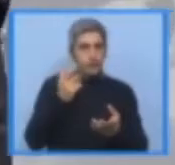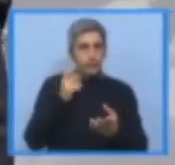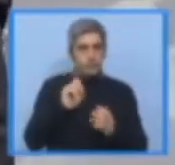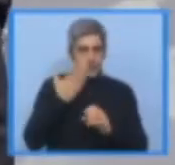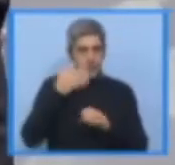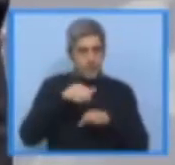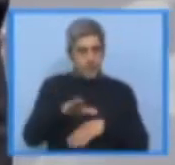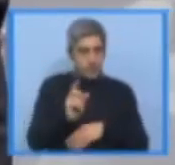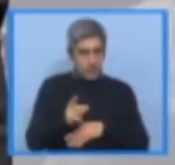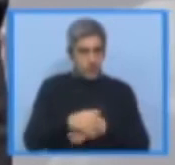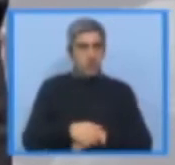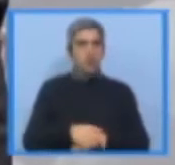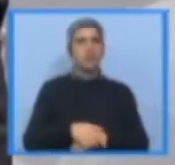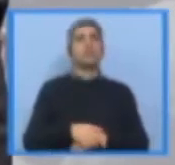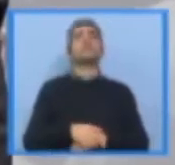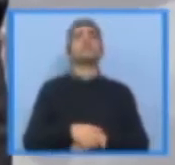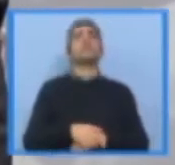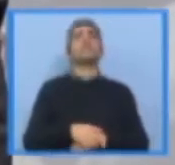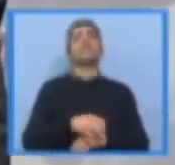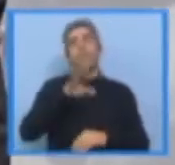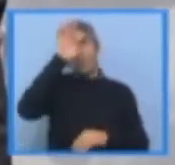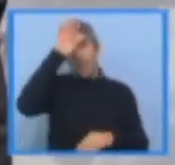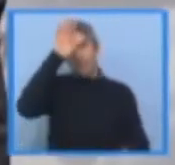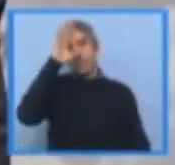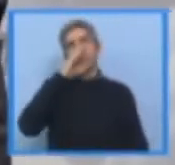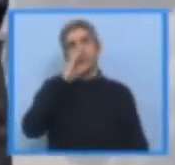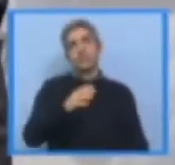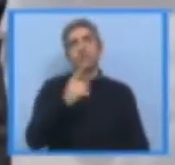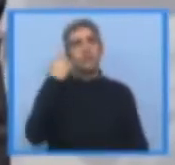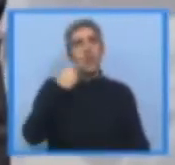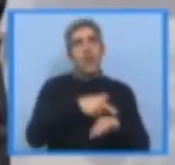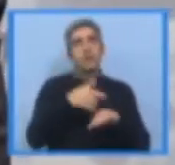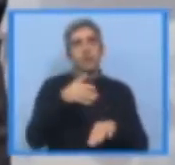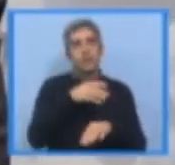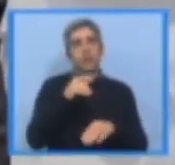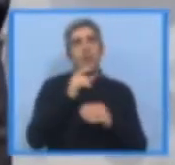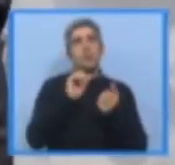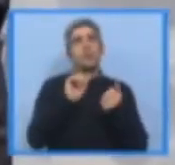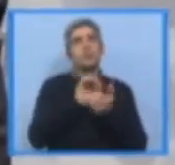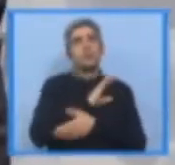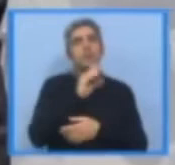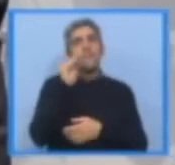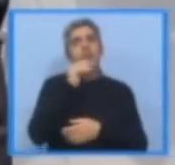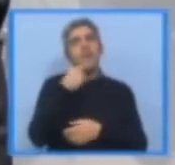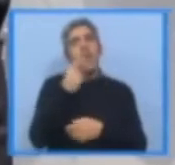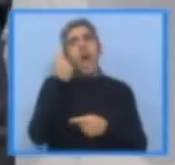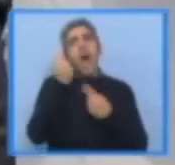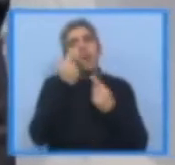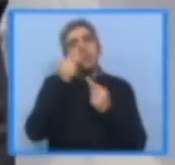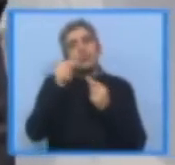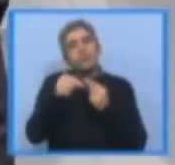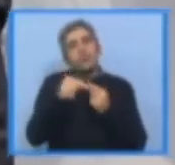É verdade. O Papa diz-nos, a certa altura, que as notícias falsas têm sempre uma raiz de verdade e